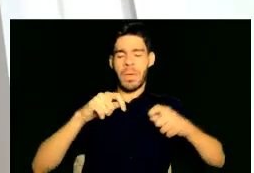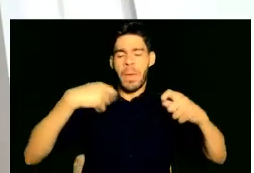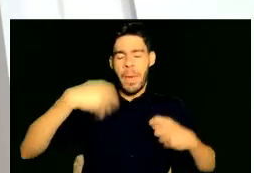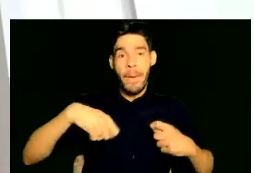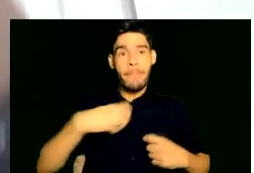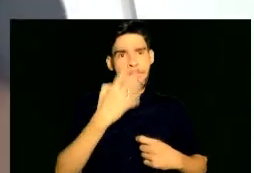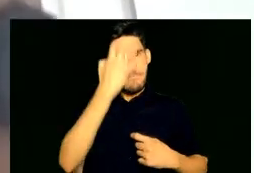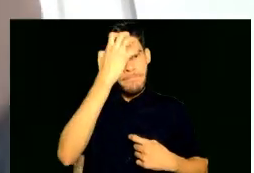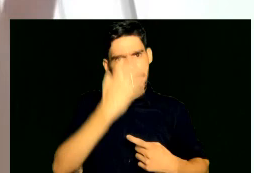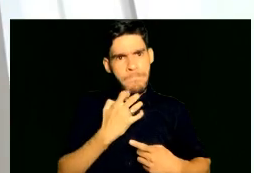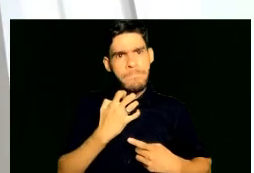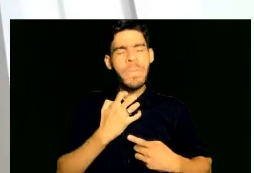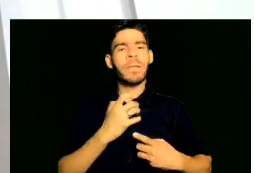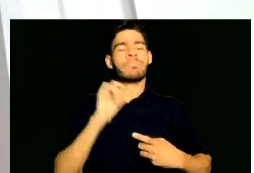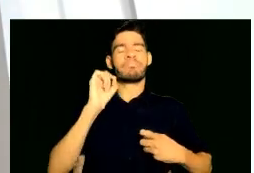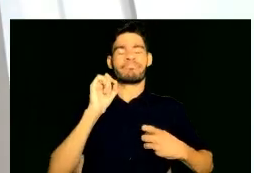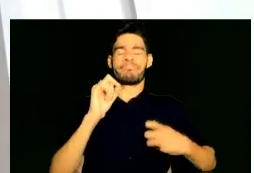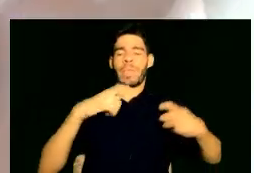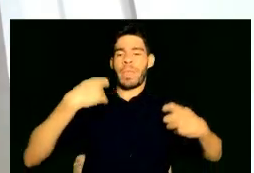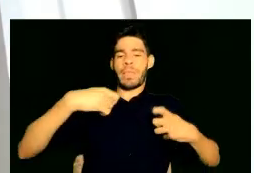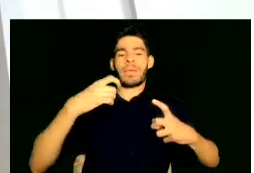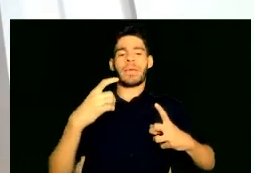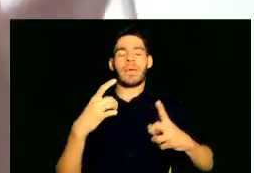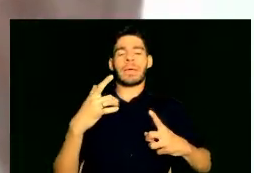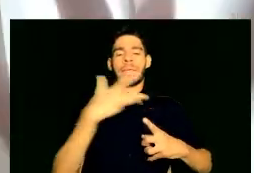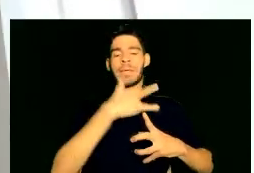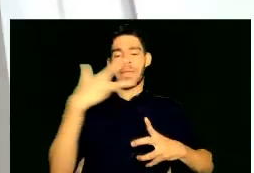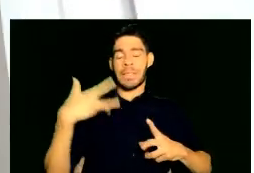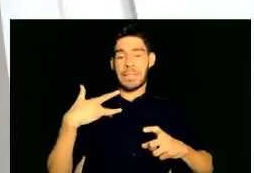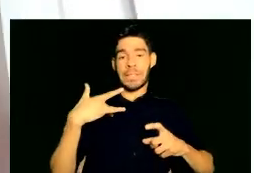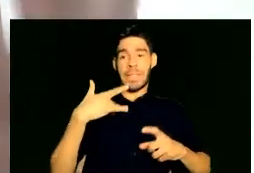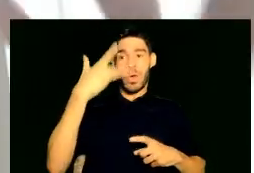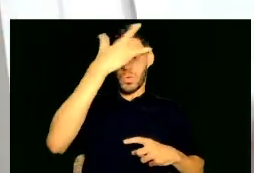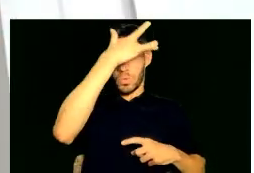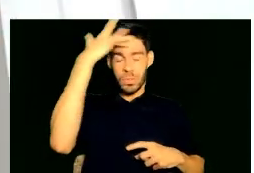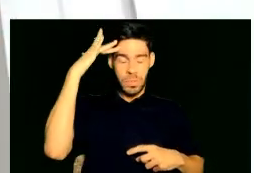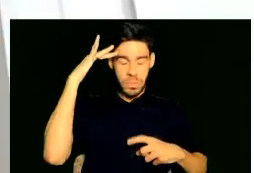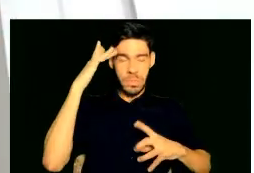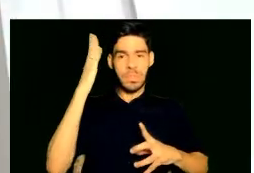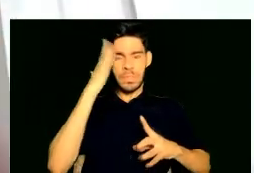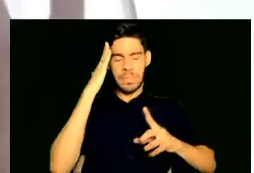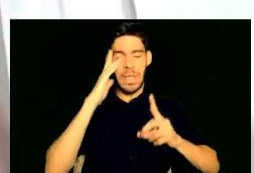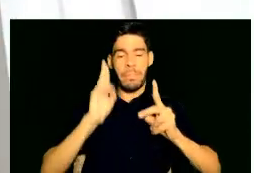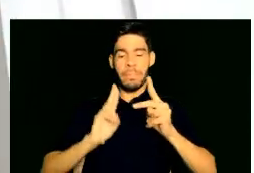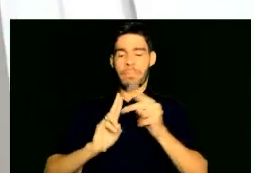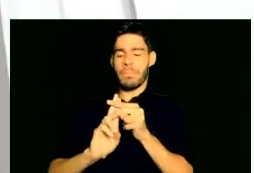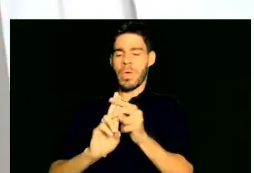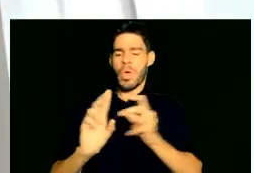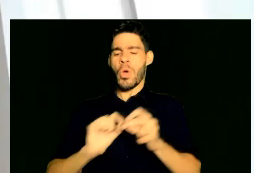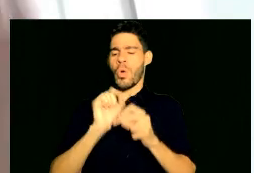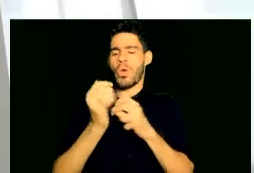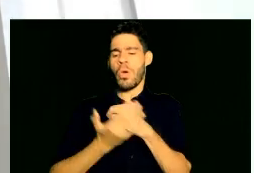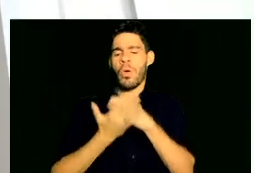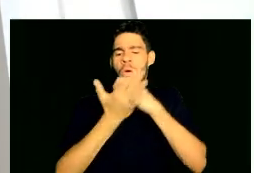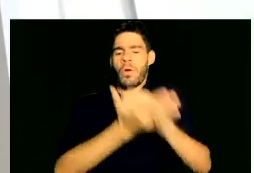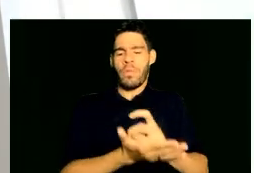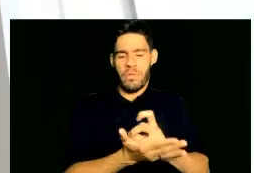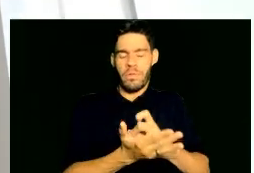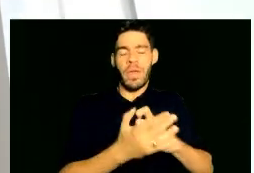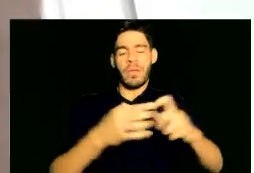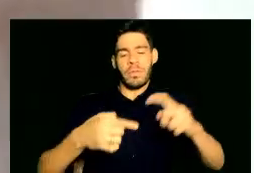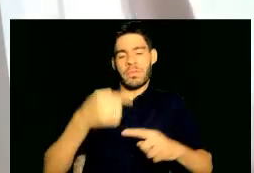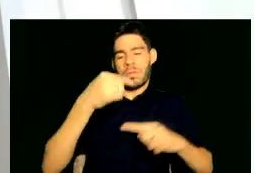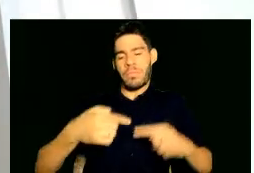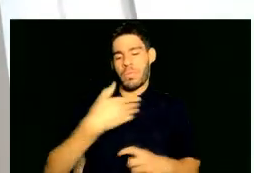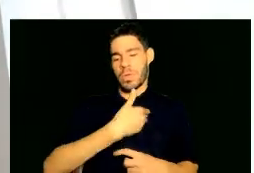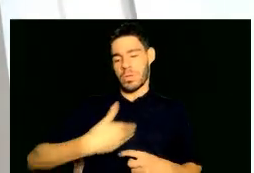basicamente é que precisamos levar a sério tanto as evidências sobre a necessidade de saúde de um indivíduo, vis-à-vis aquilo que o SUS oferta, aquilo que